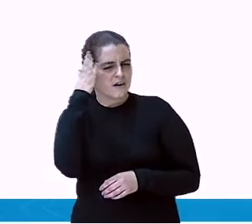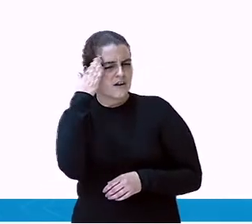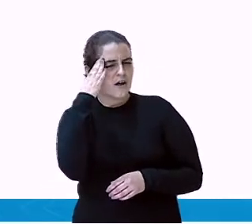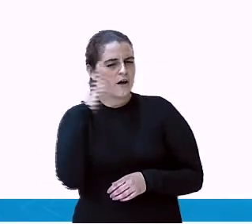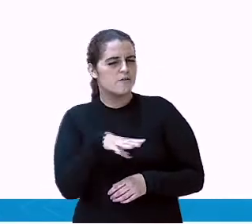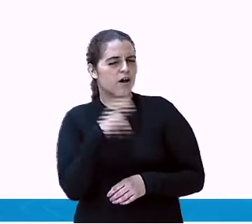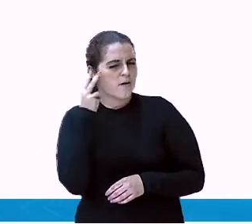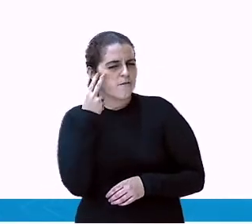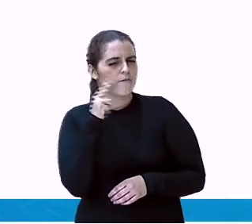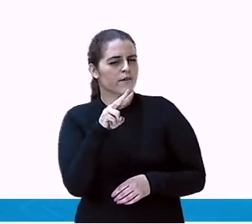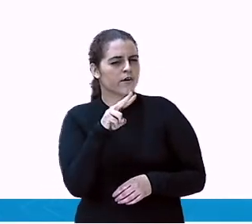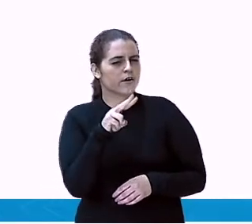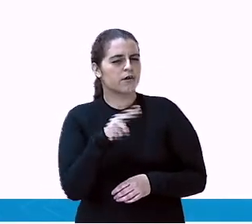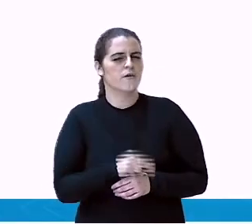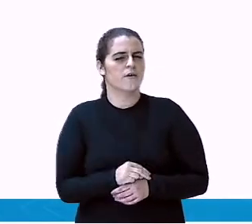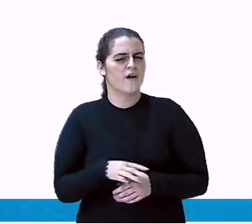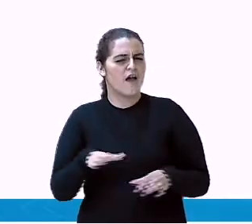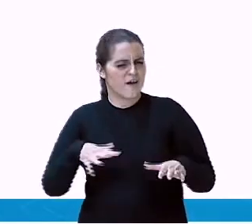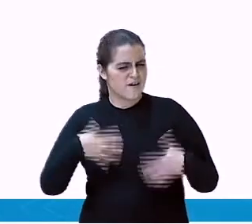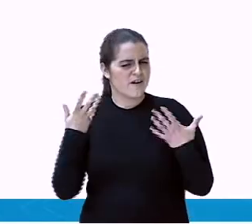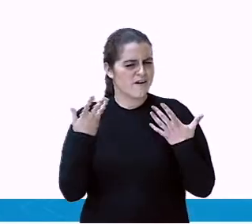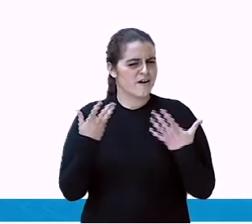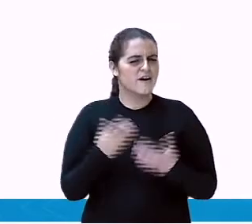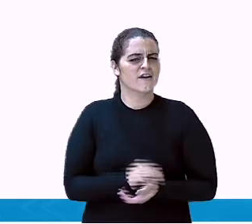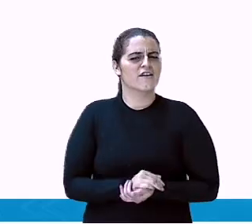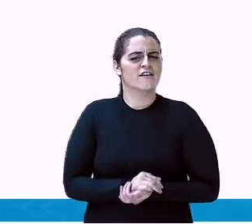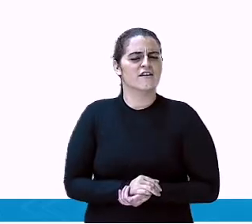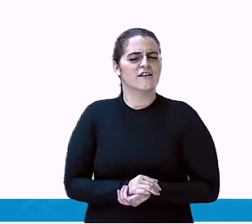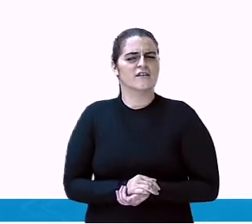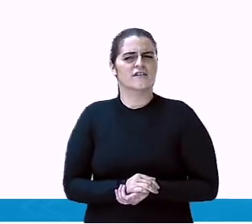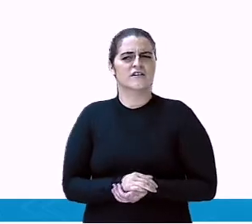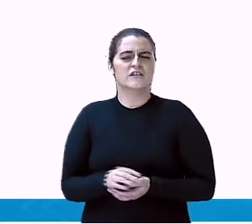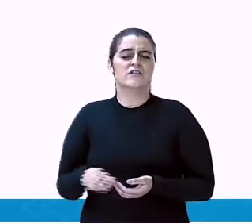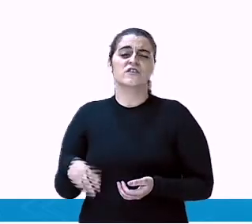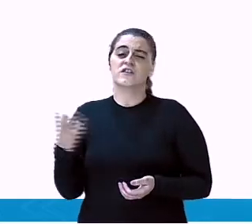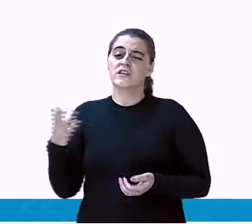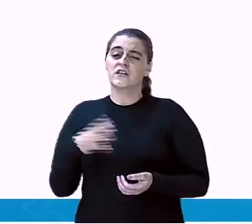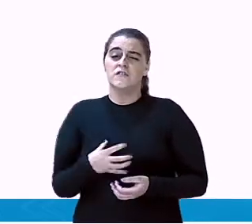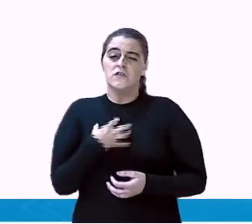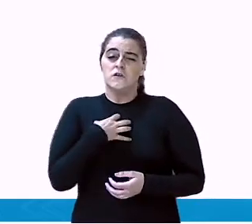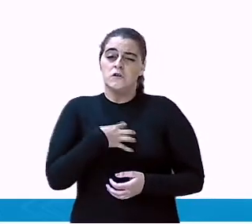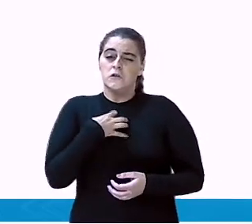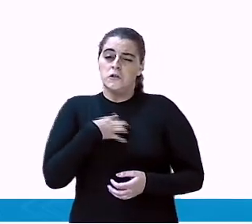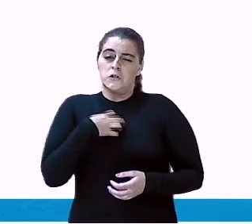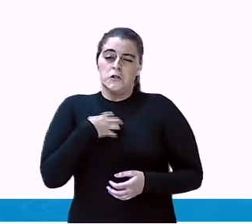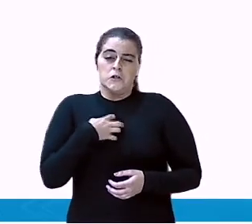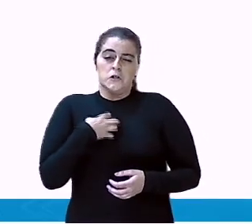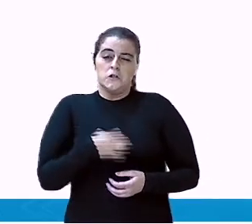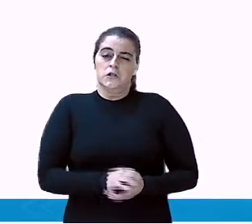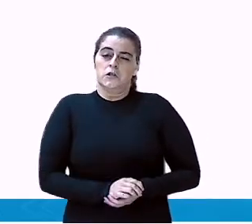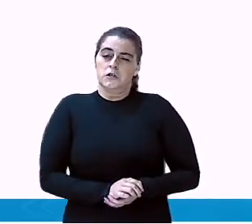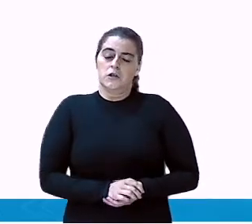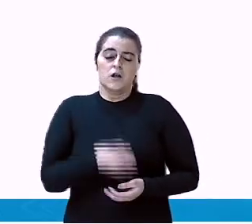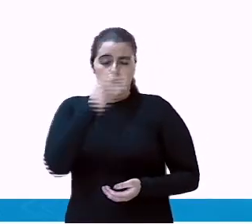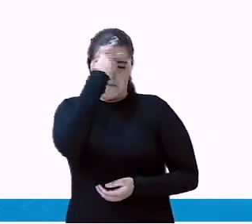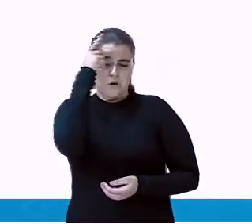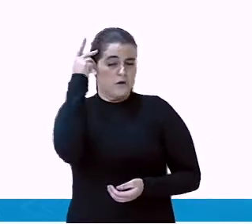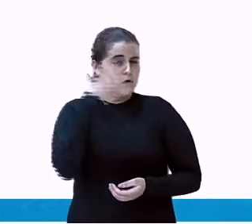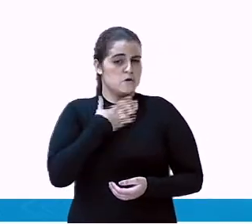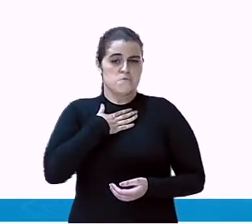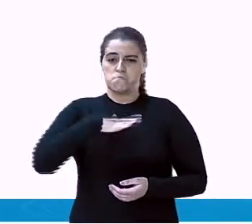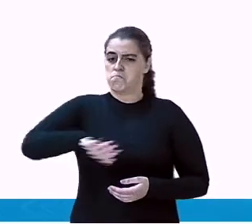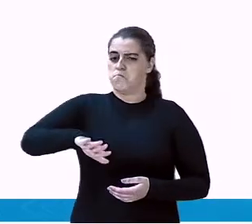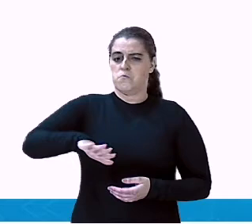um fenômeno assim divertido, mas é muitas vezes indesejável, ou seja, não é muita gente que gosta dele